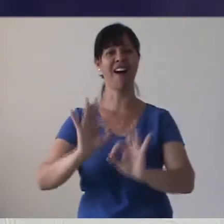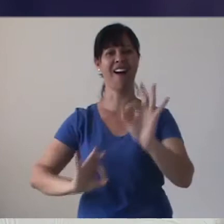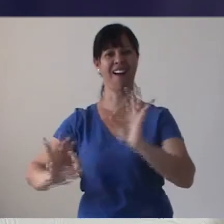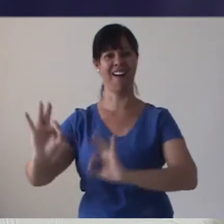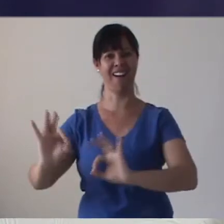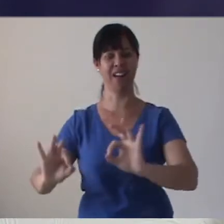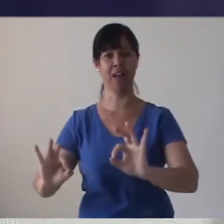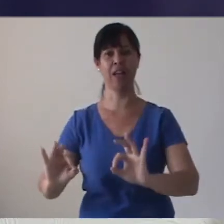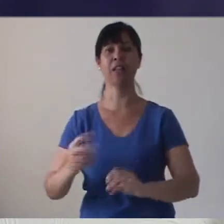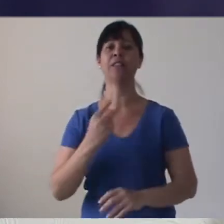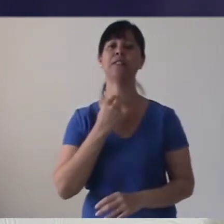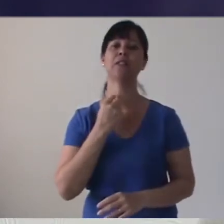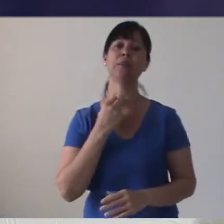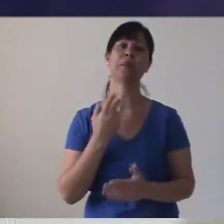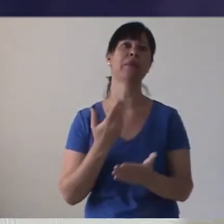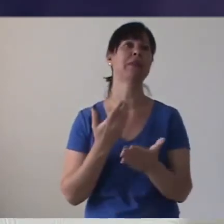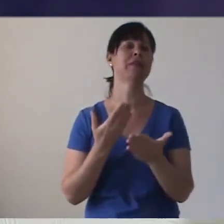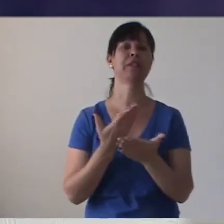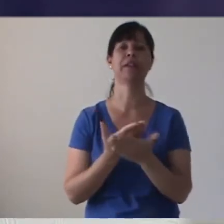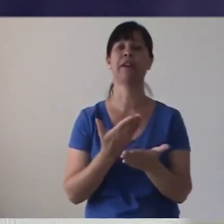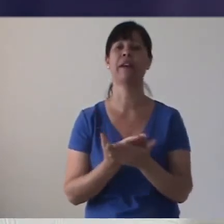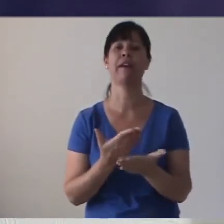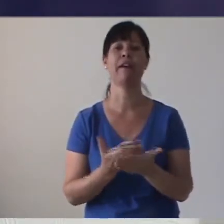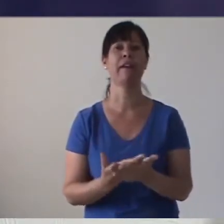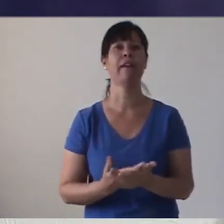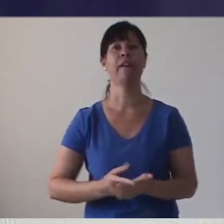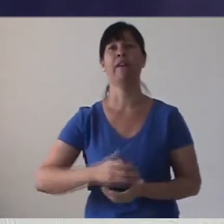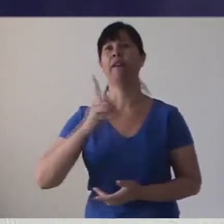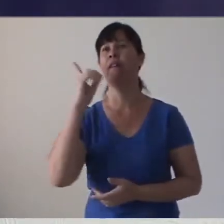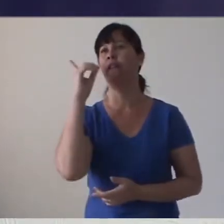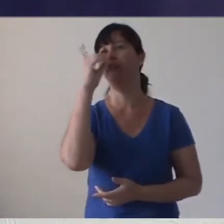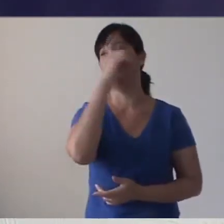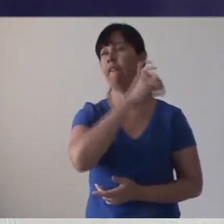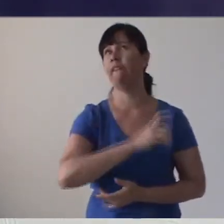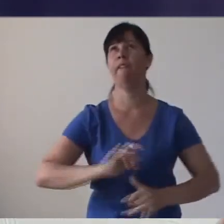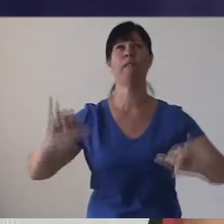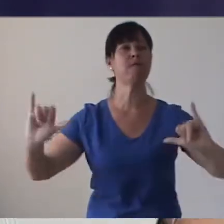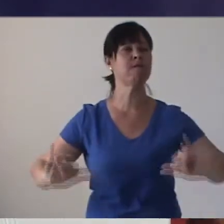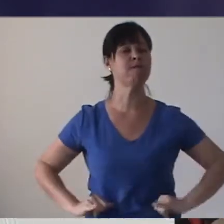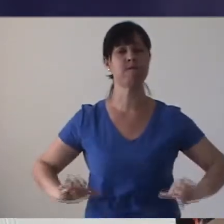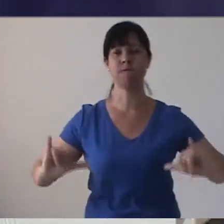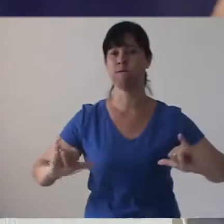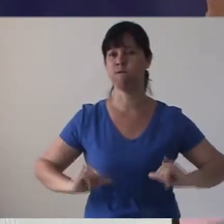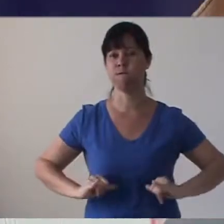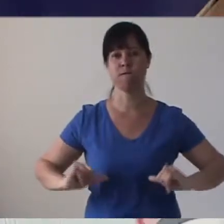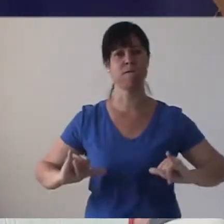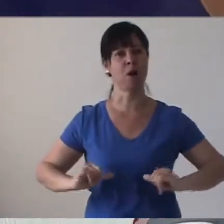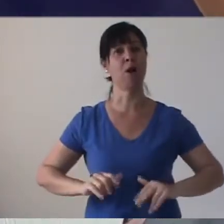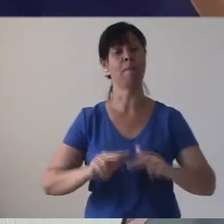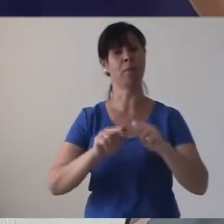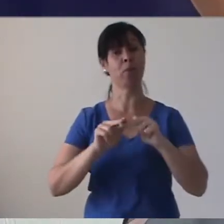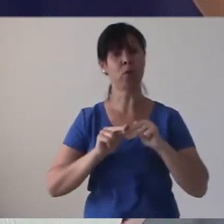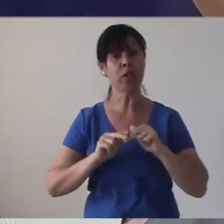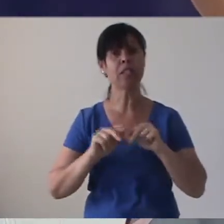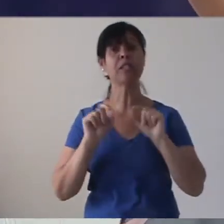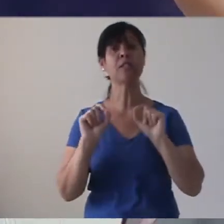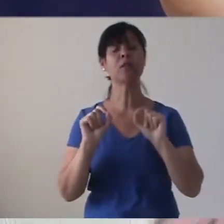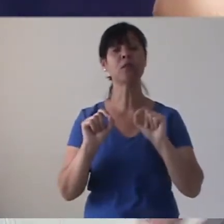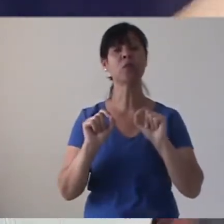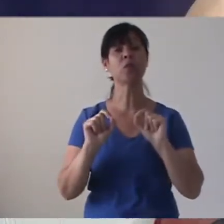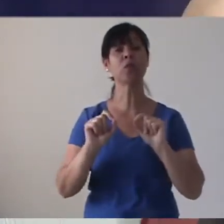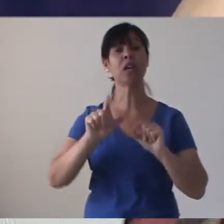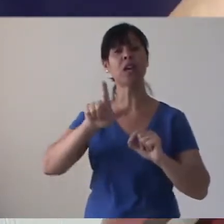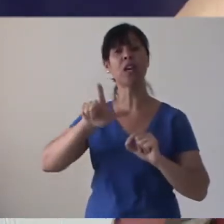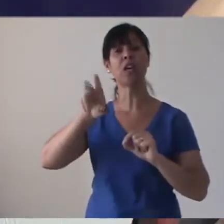Não transformar a aula numa tortura. Tá, então, por isso que a gente usa a parte lúdica como